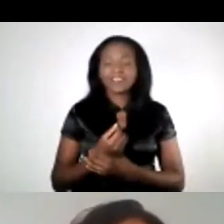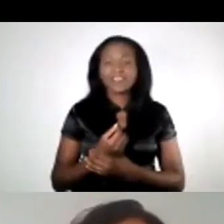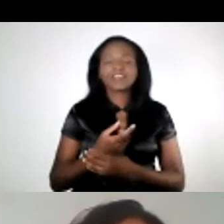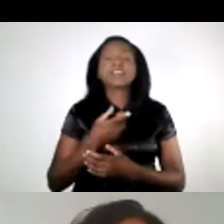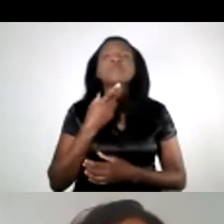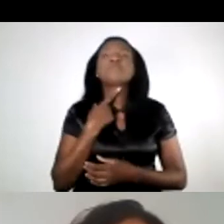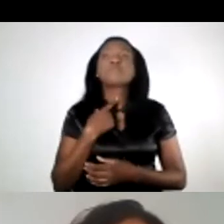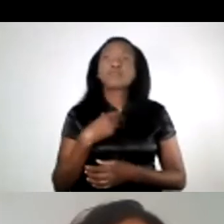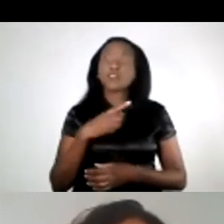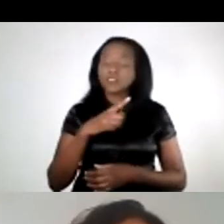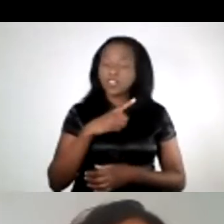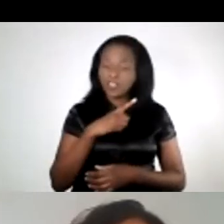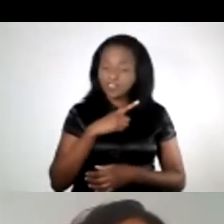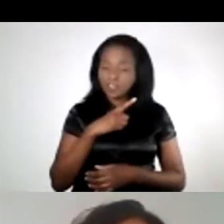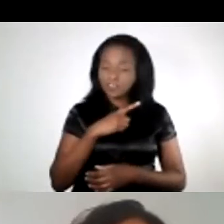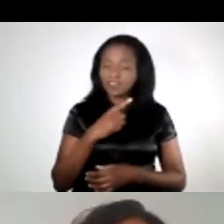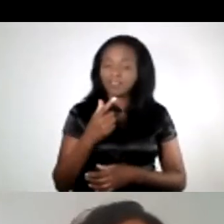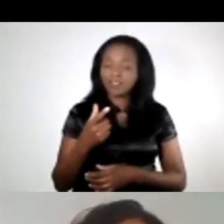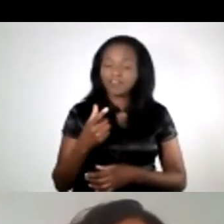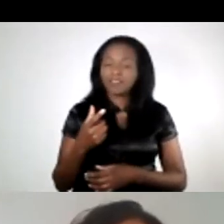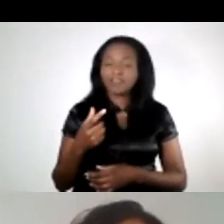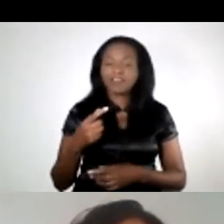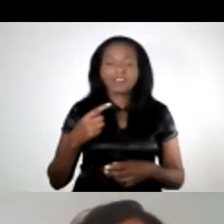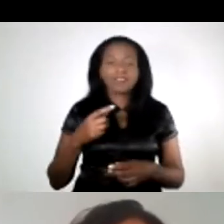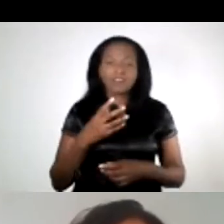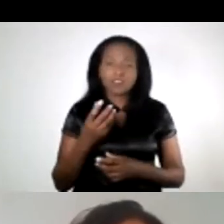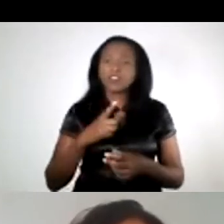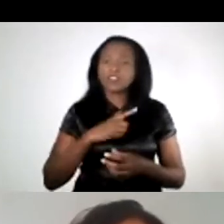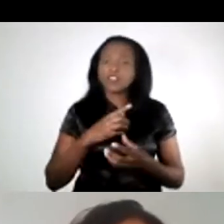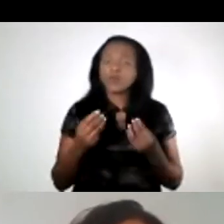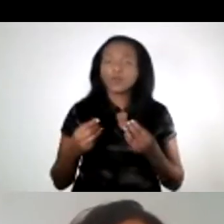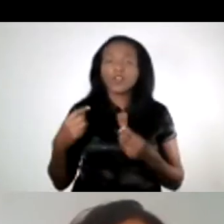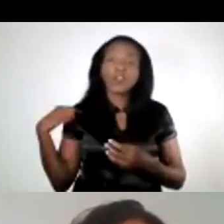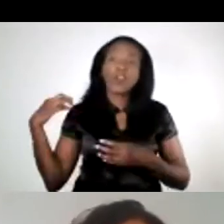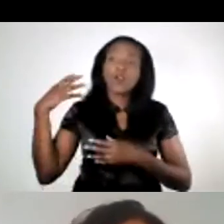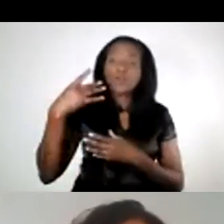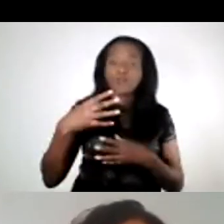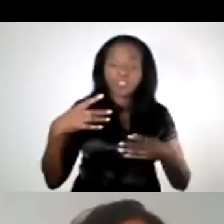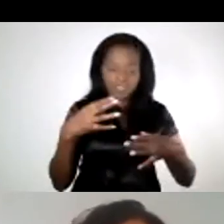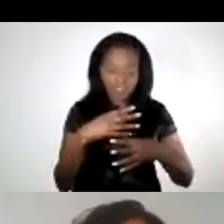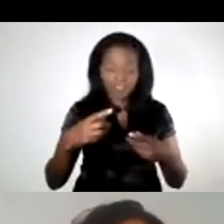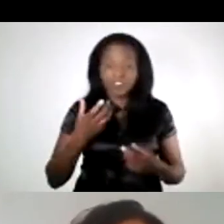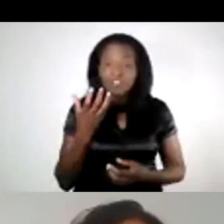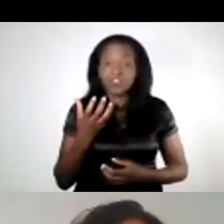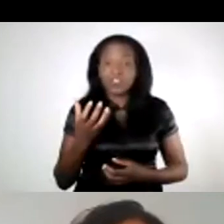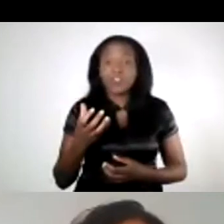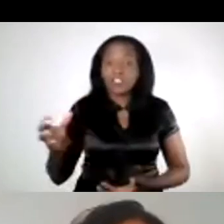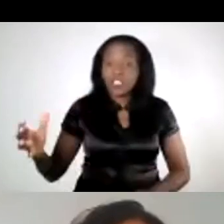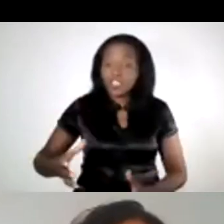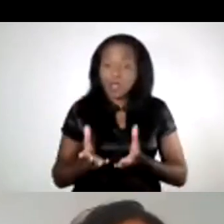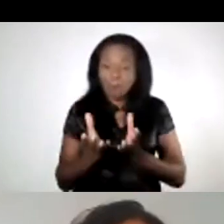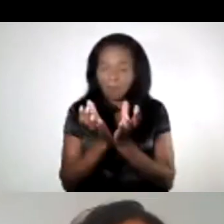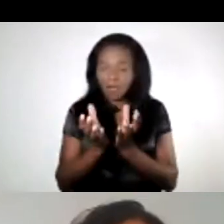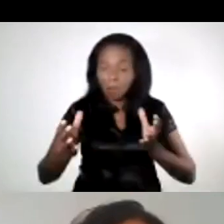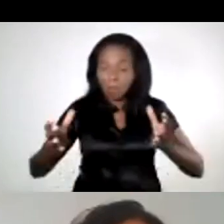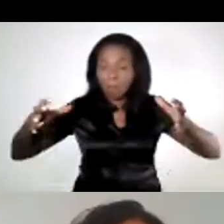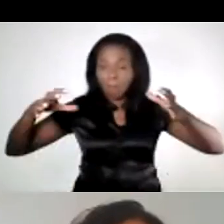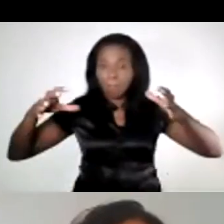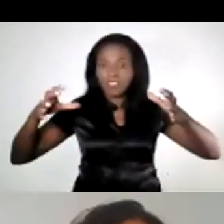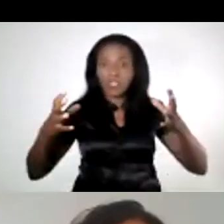vontade, eu aprendi isso, porque eu vim da cidade, então eu queria pegar a bacia, peguei uma bacia, né,